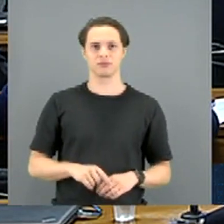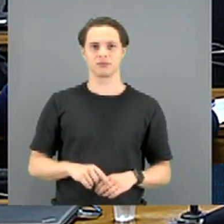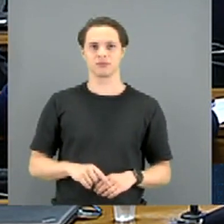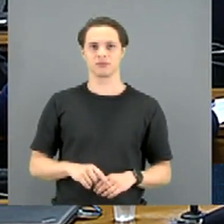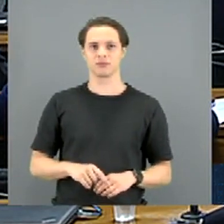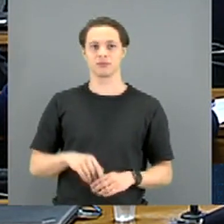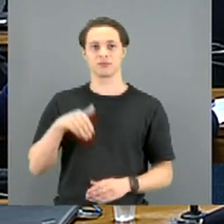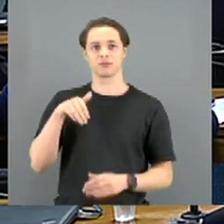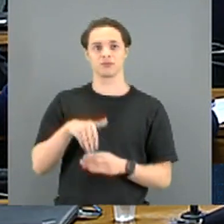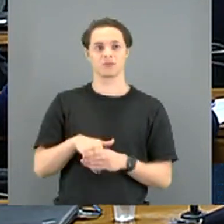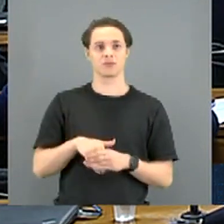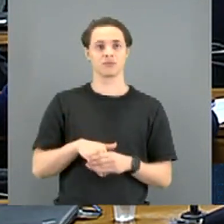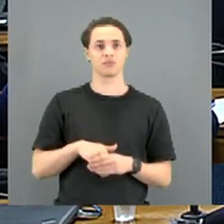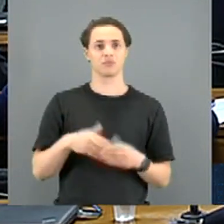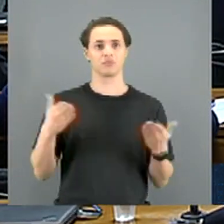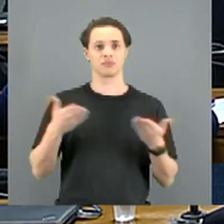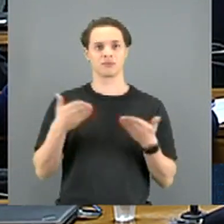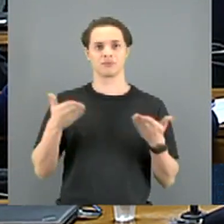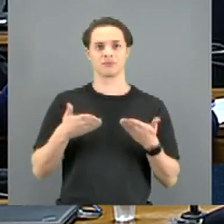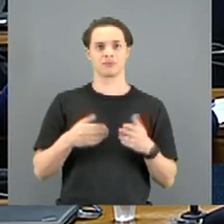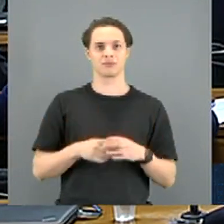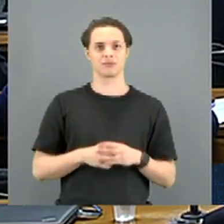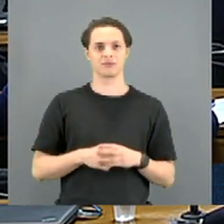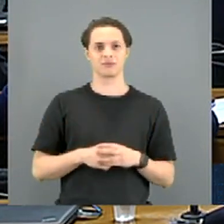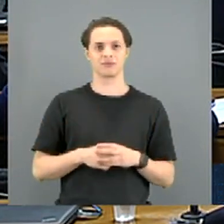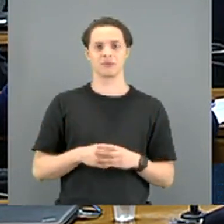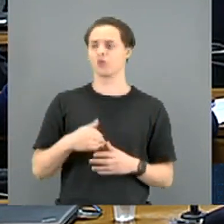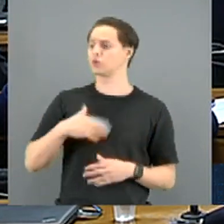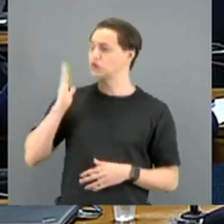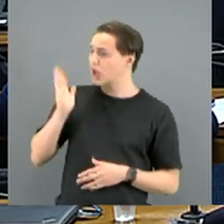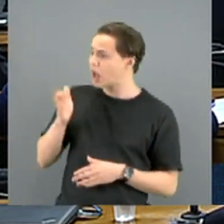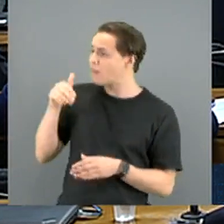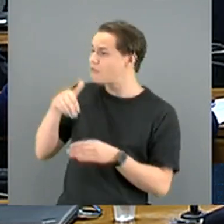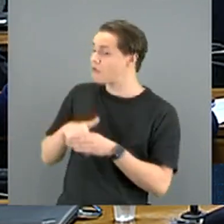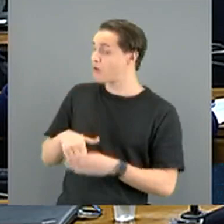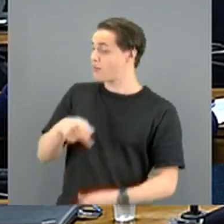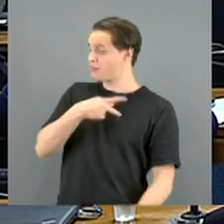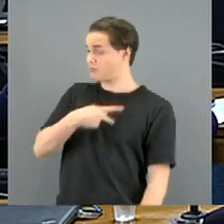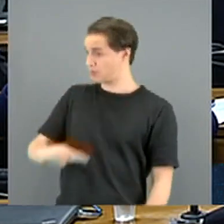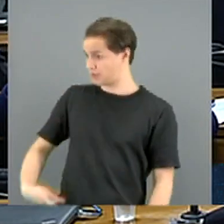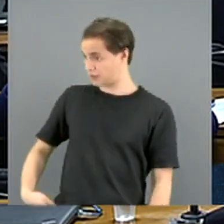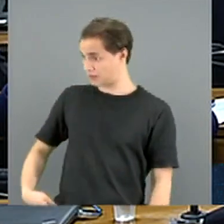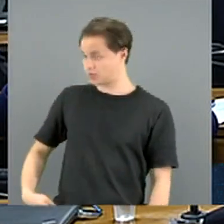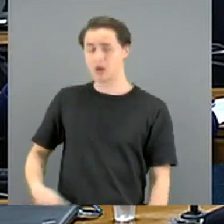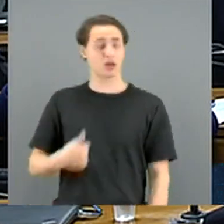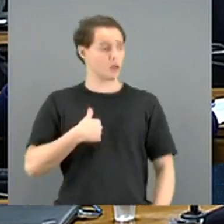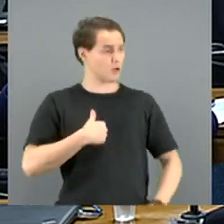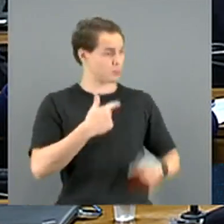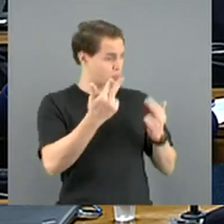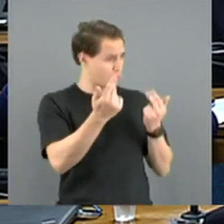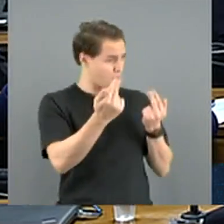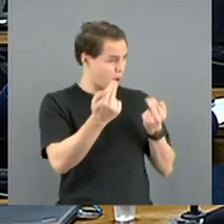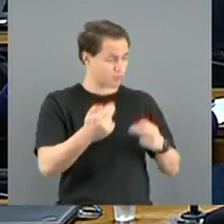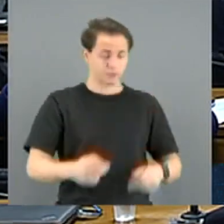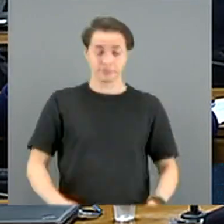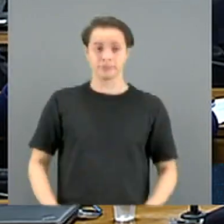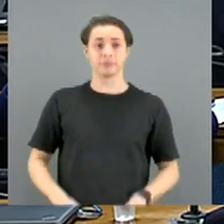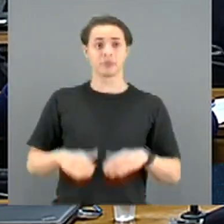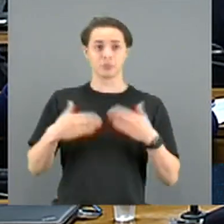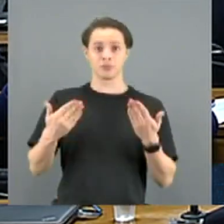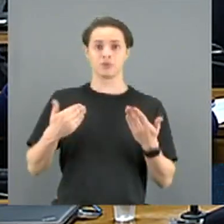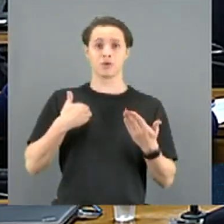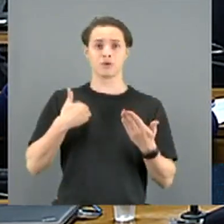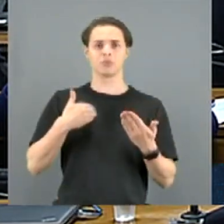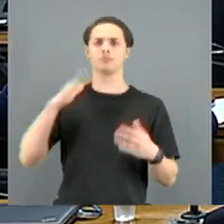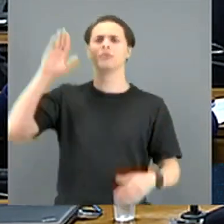eleito, eu quero passar. Eu quero passar o meu voto ao presidente da comissão. Eu também, como? Senhor presidente. Eu gostaria